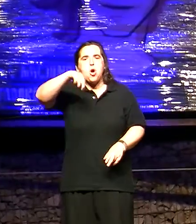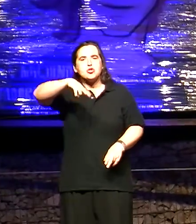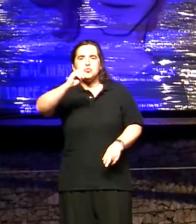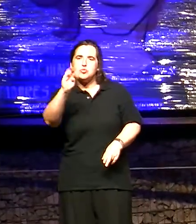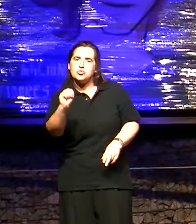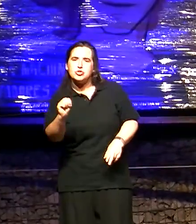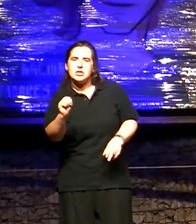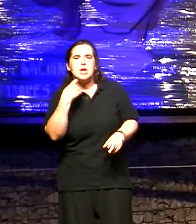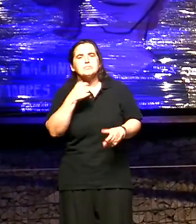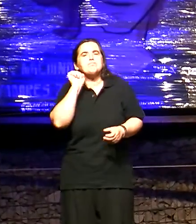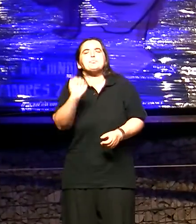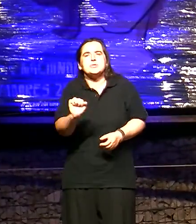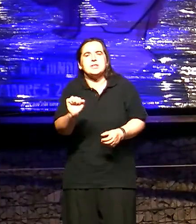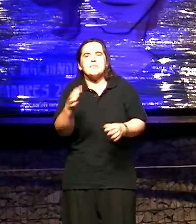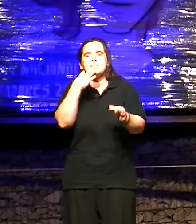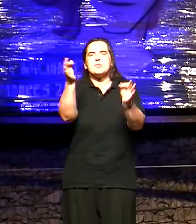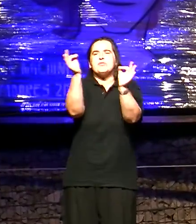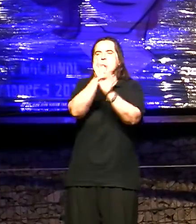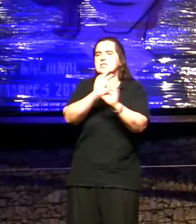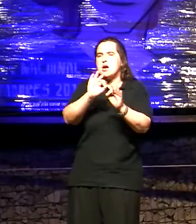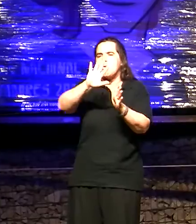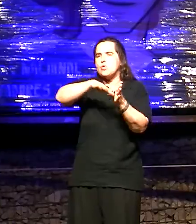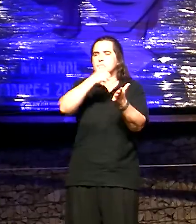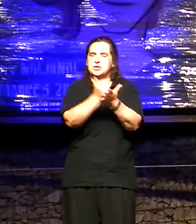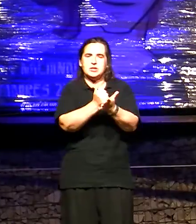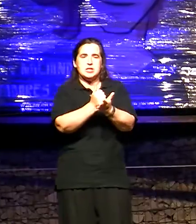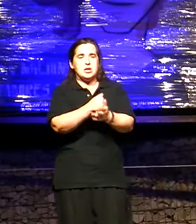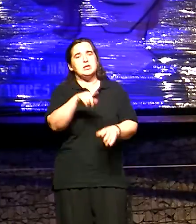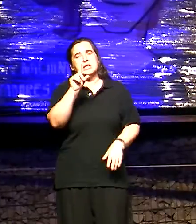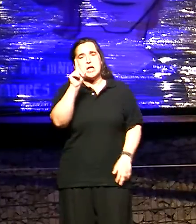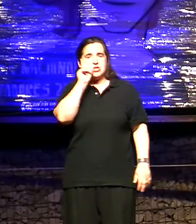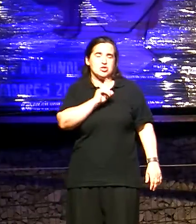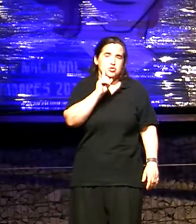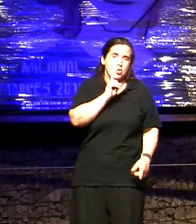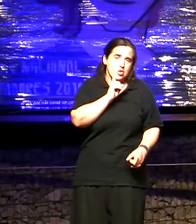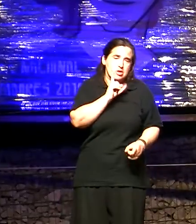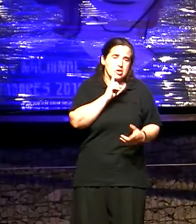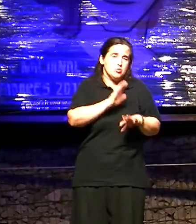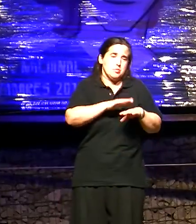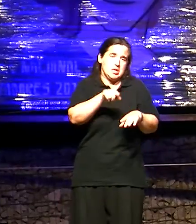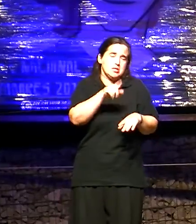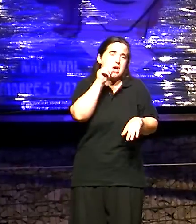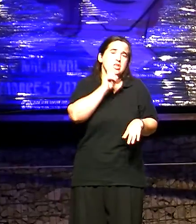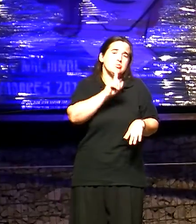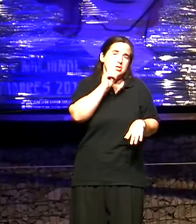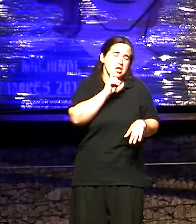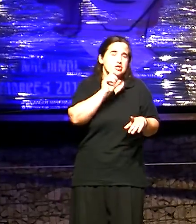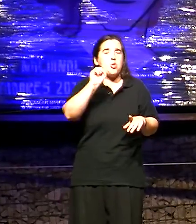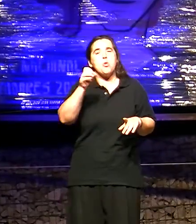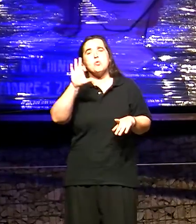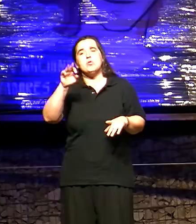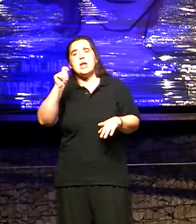ou totalidade Por isso as senhoras e alguns metros sexuais vocês sabem o que é que é um metrossexual é um homem que cuida